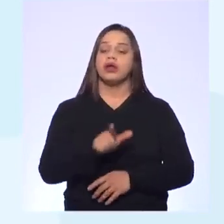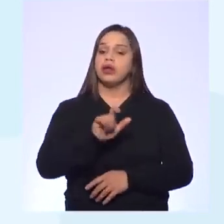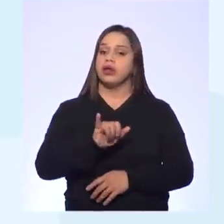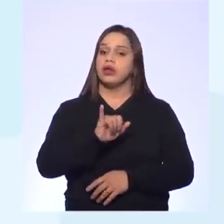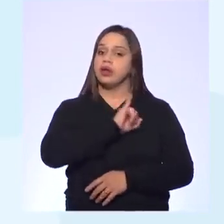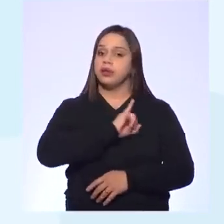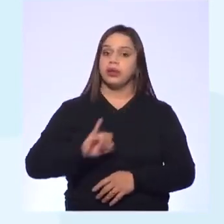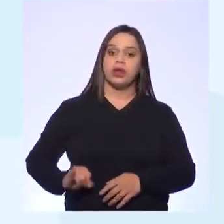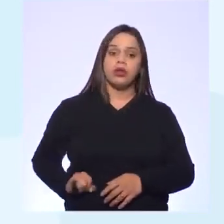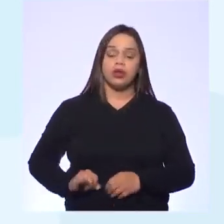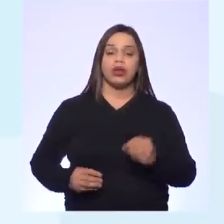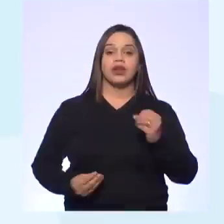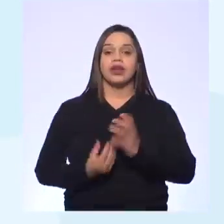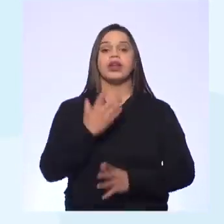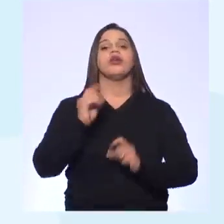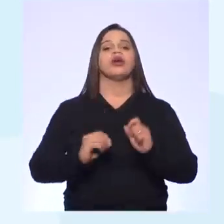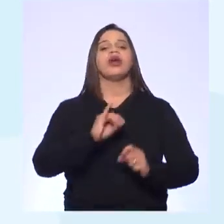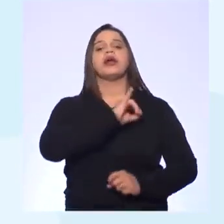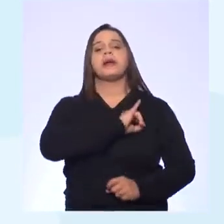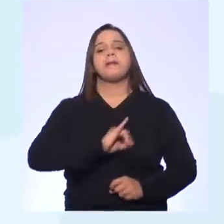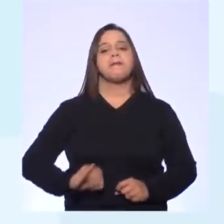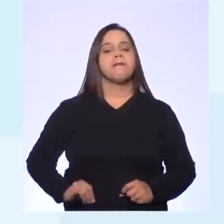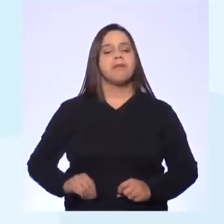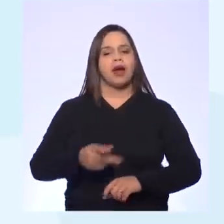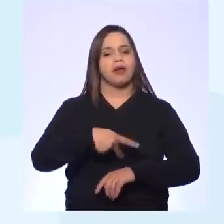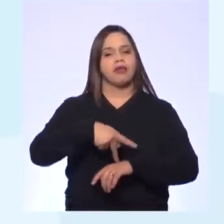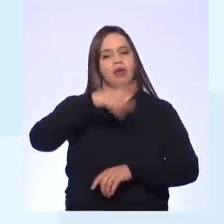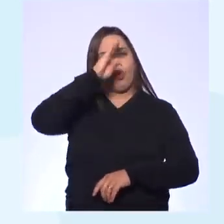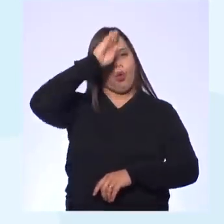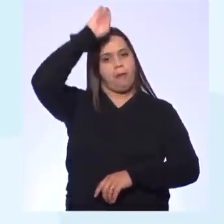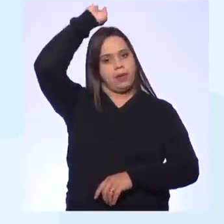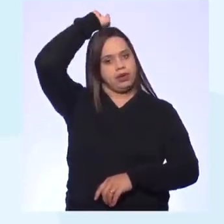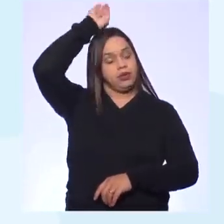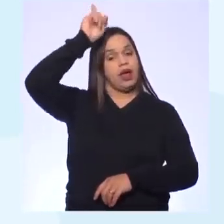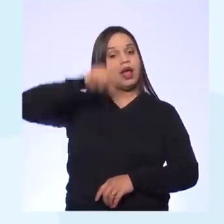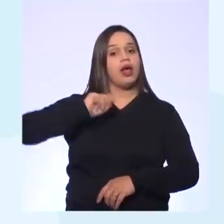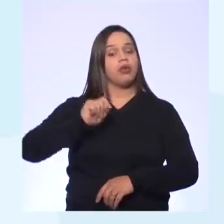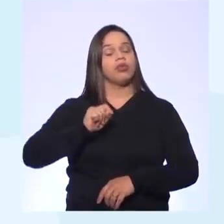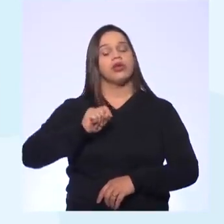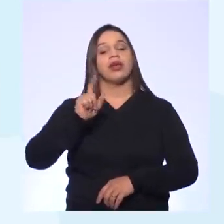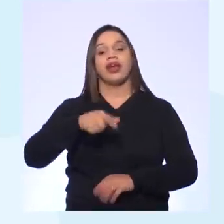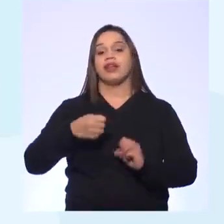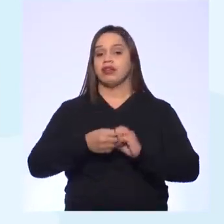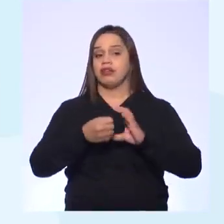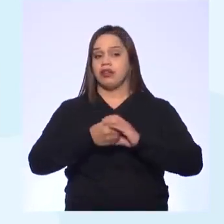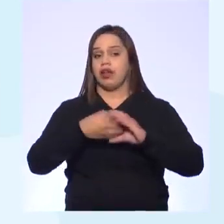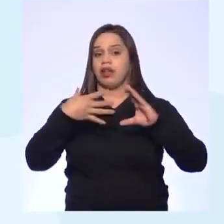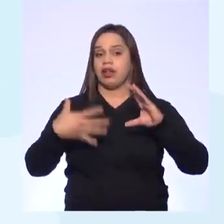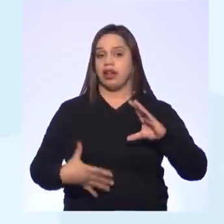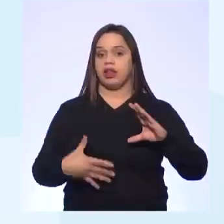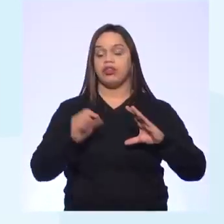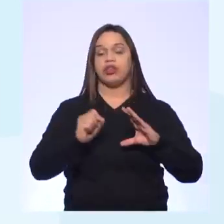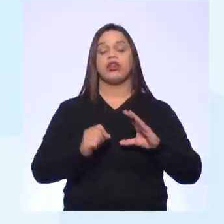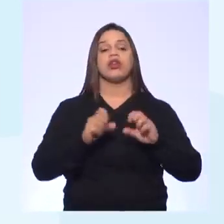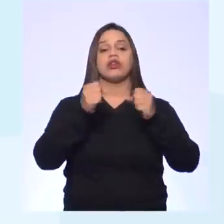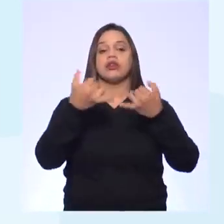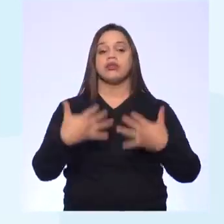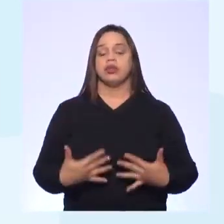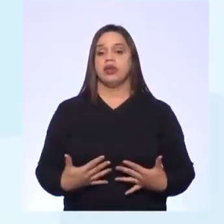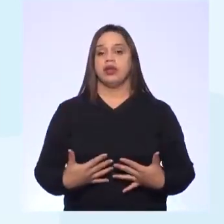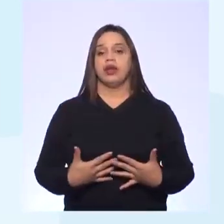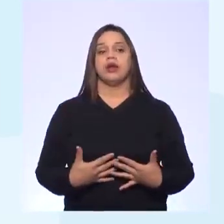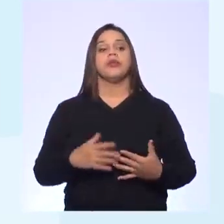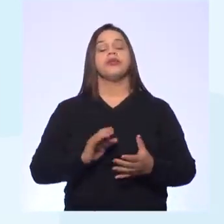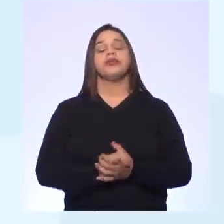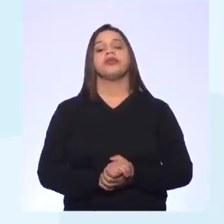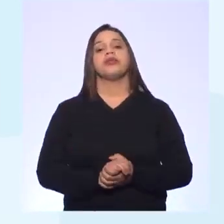o Império Romano. Então, são essas as características que determinam o império. No Império Romano, nós